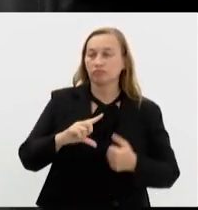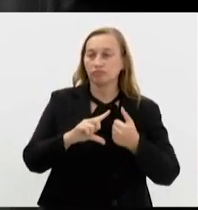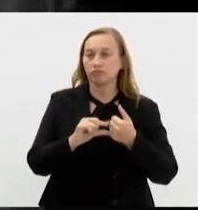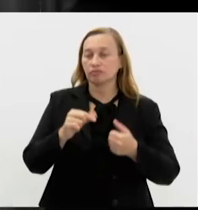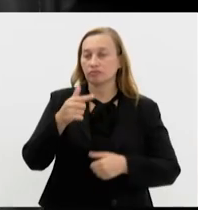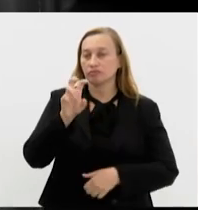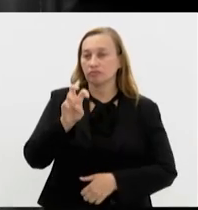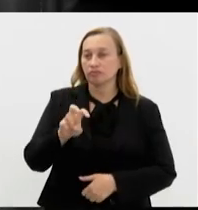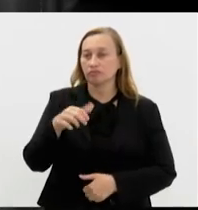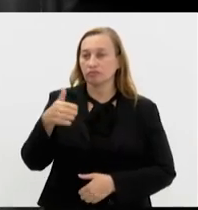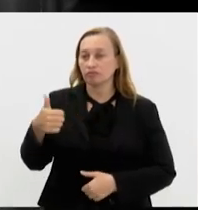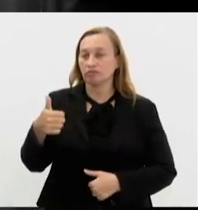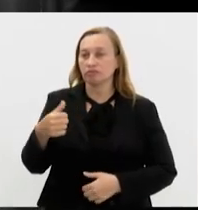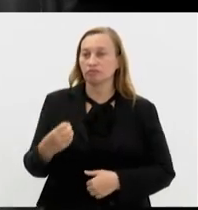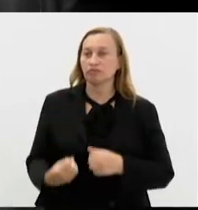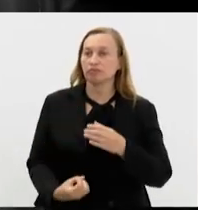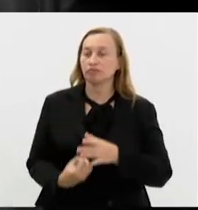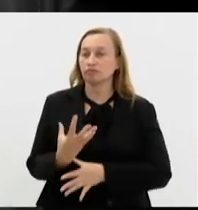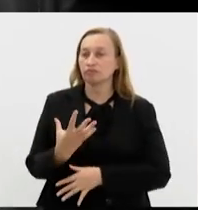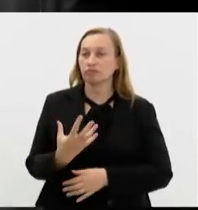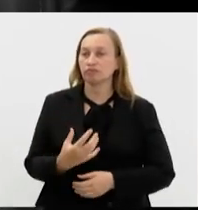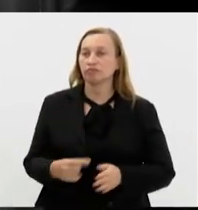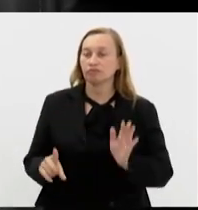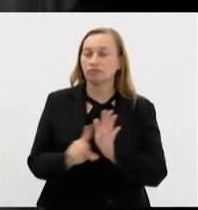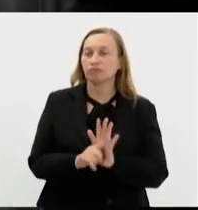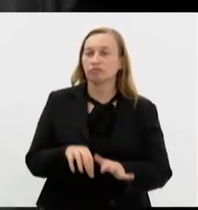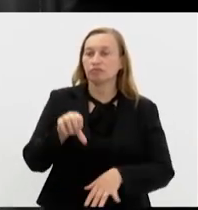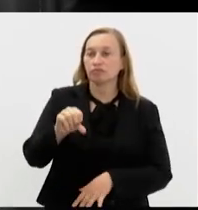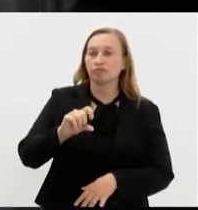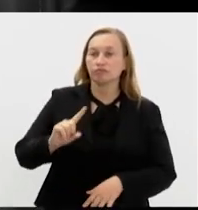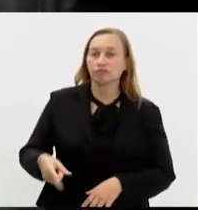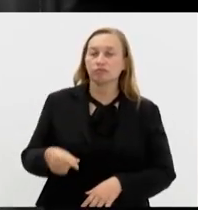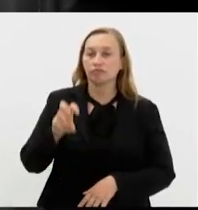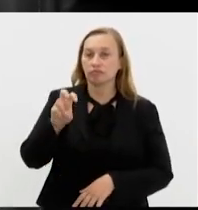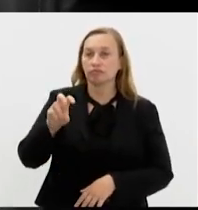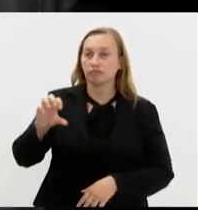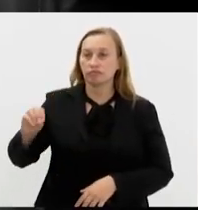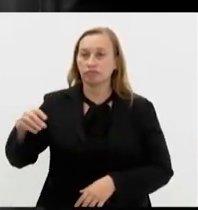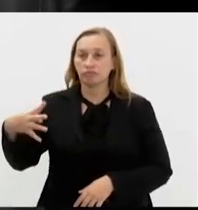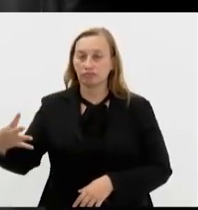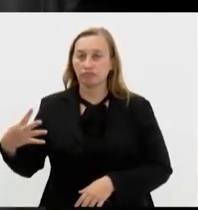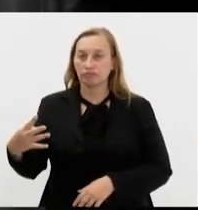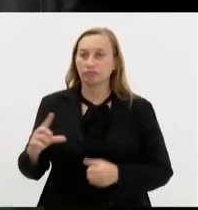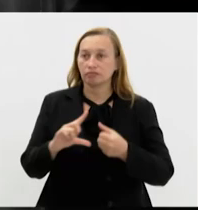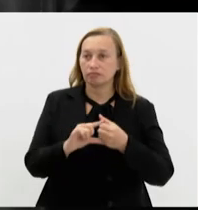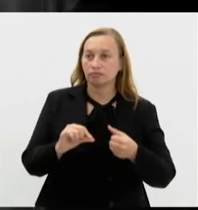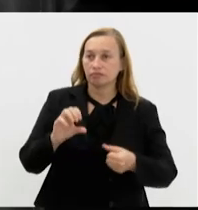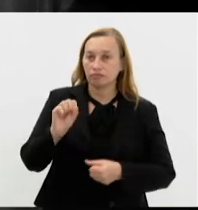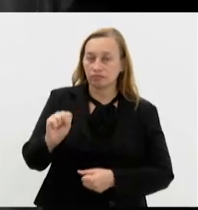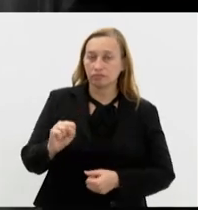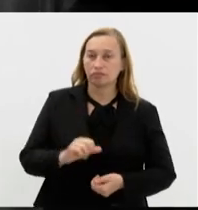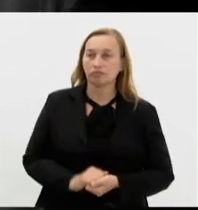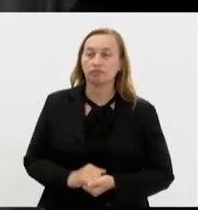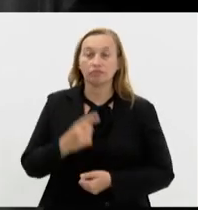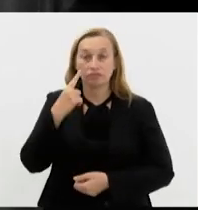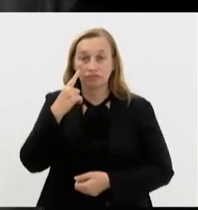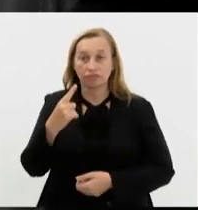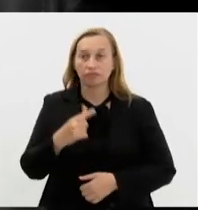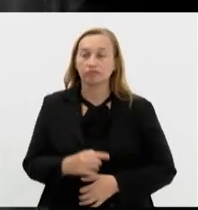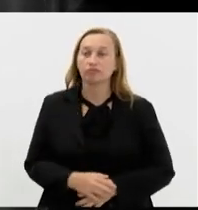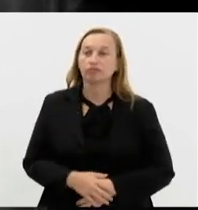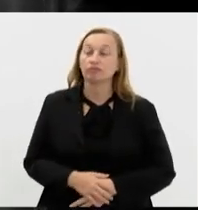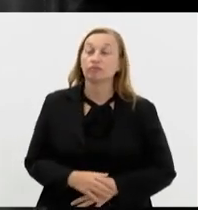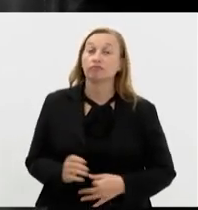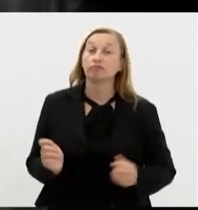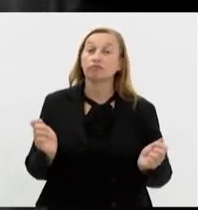esse dispositivo vai ser reproduzido na lei 9504 no artigo 8º nós vamos ver a exceção a